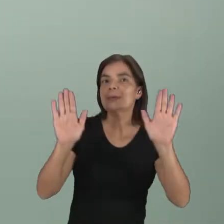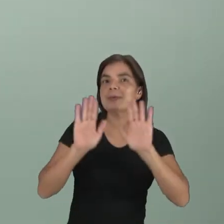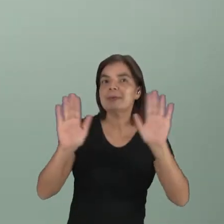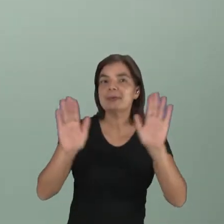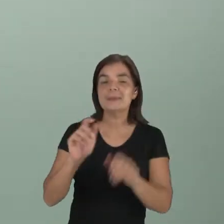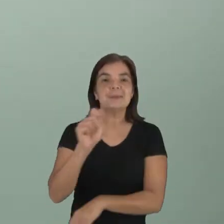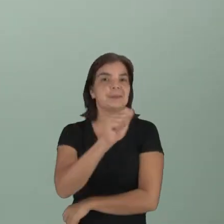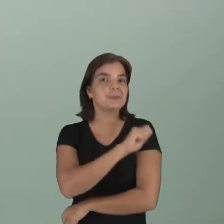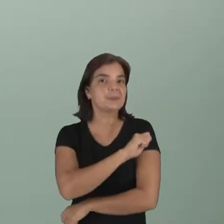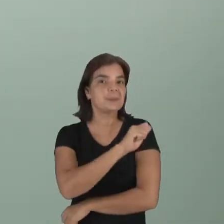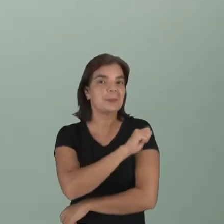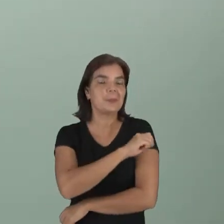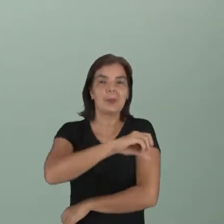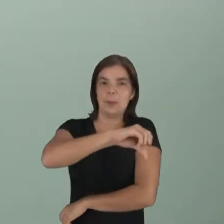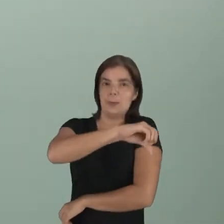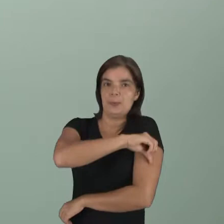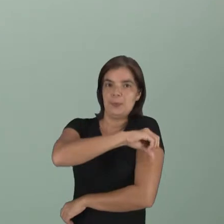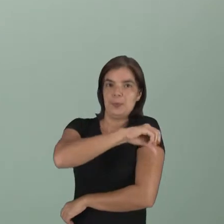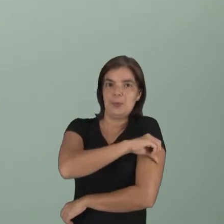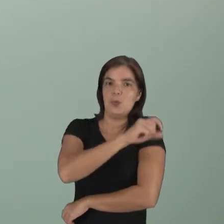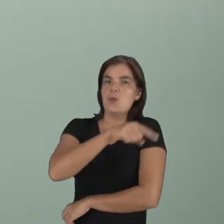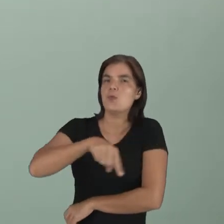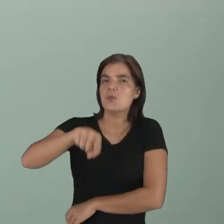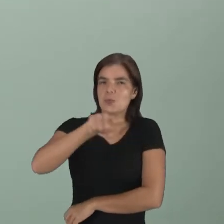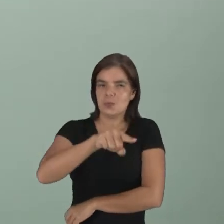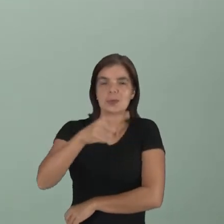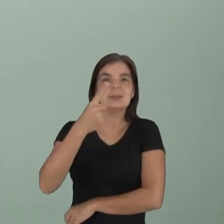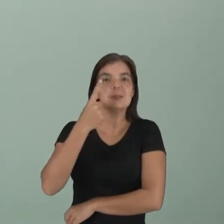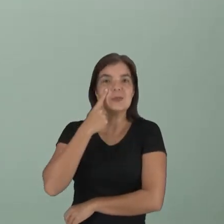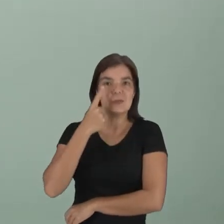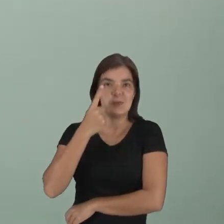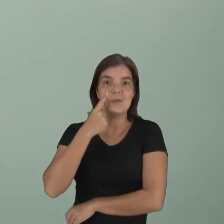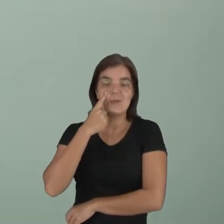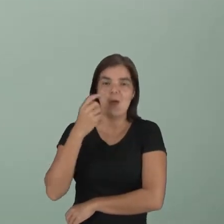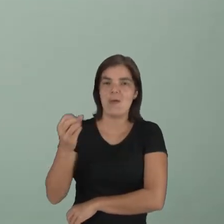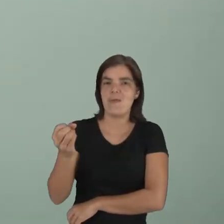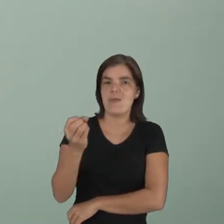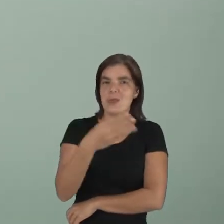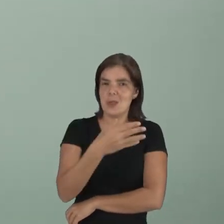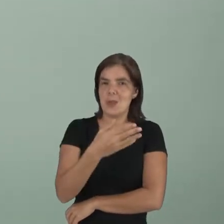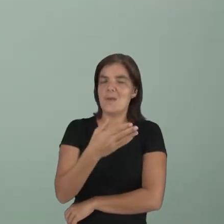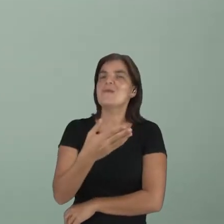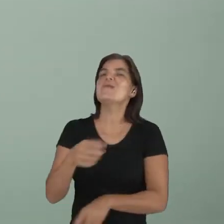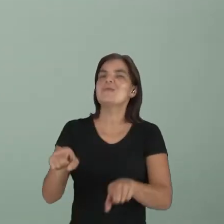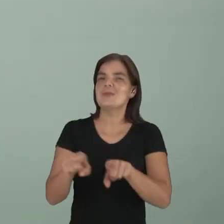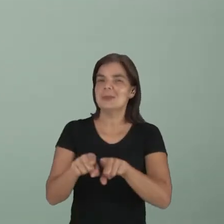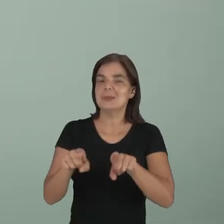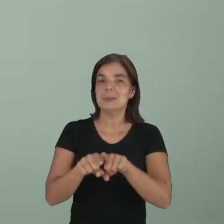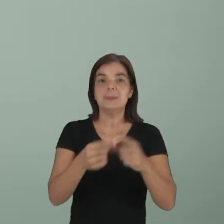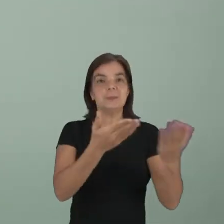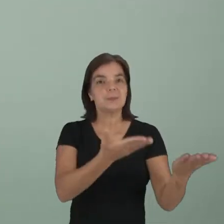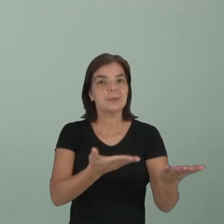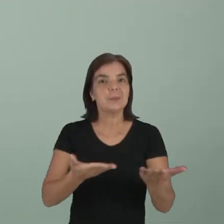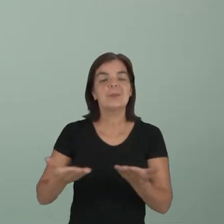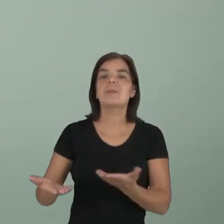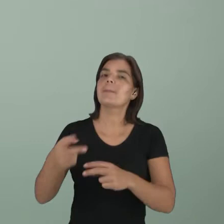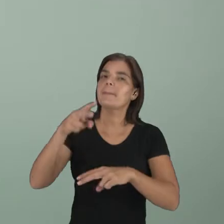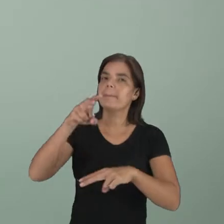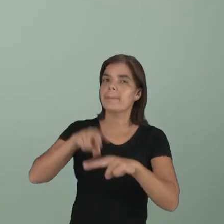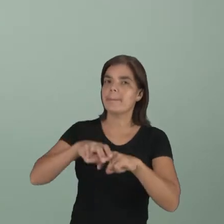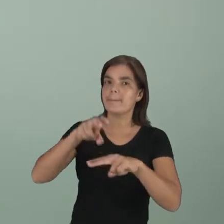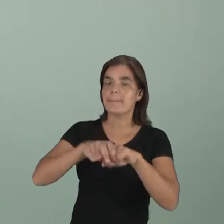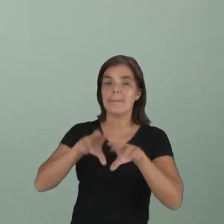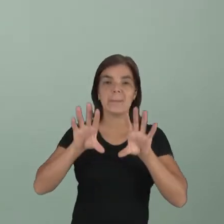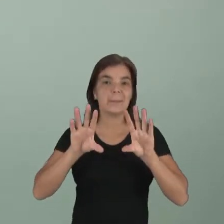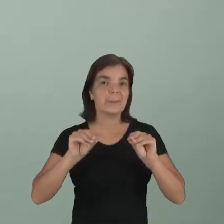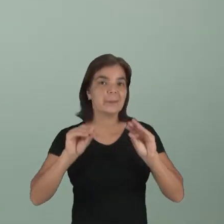Olá, queridos alunos do nono ano, vocês que estão integrando agora essa nova série, convido-os a sentarem no